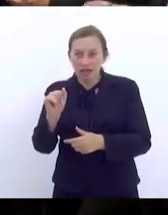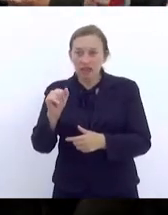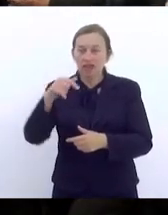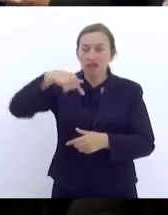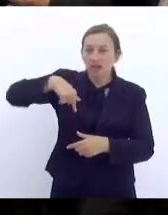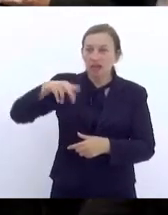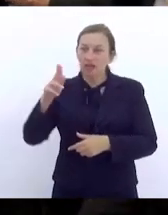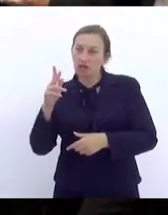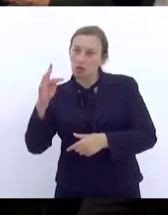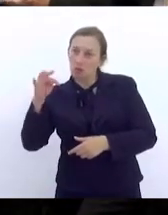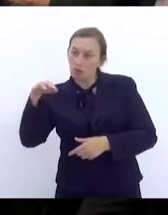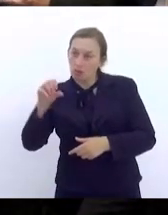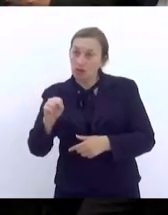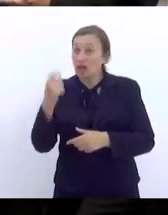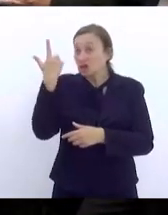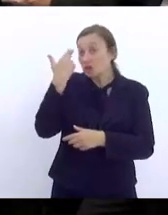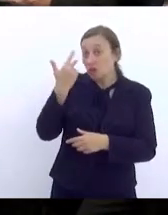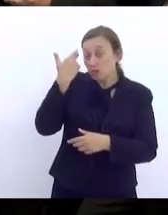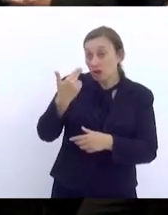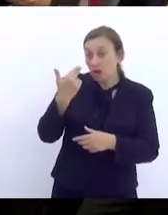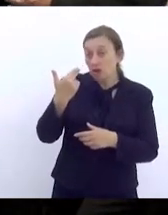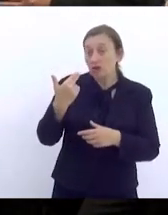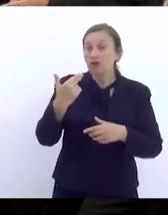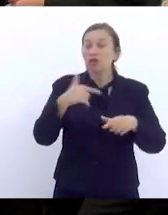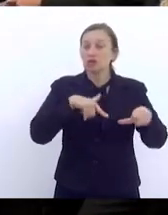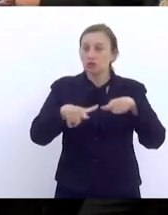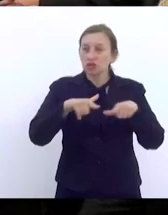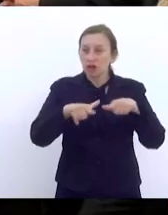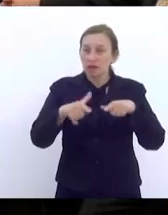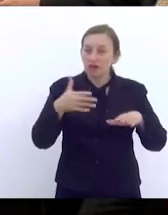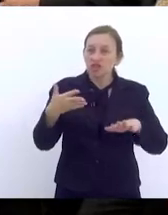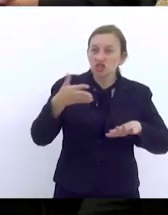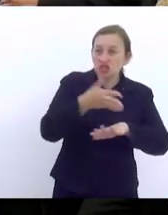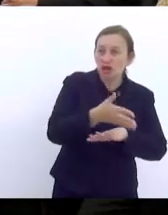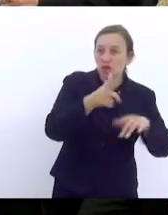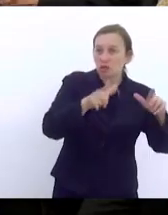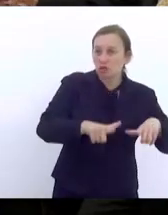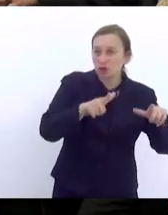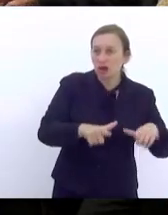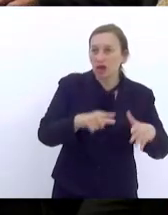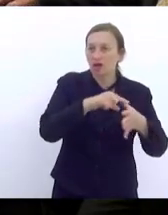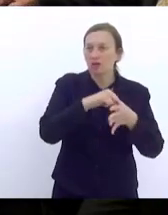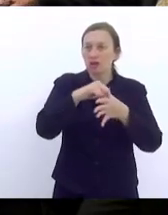normal é comum que os serviços possam sim e até a humanidade